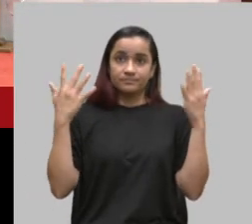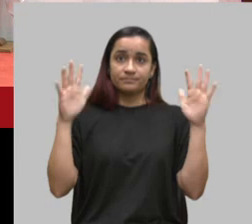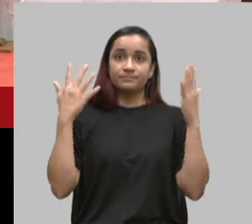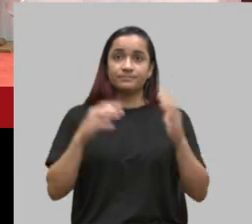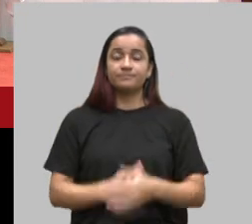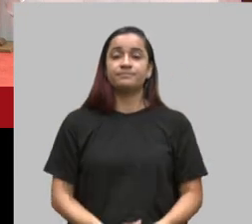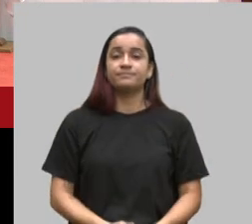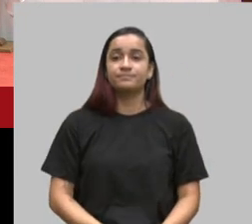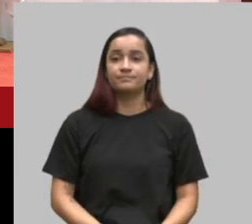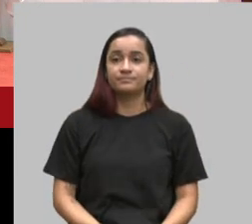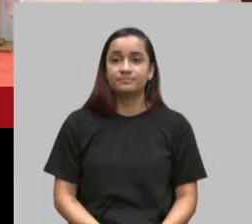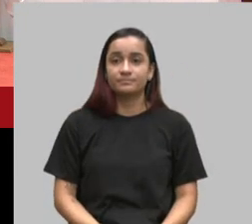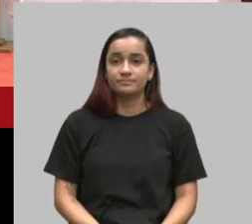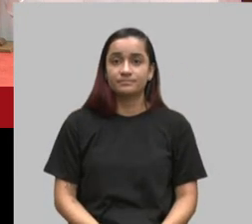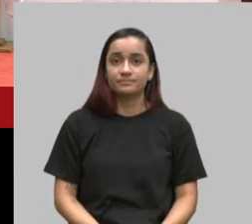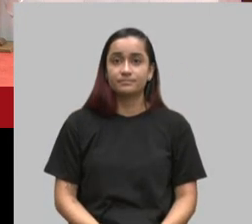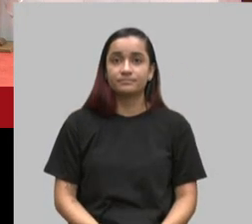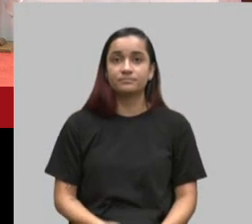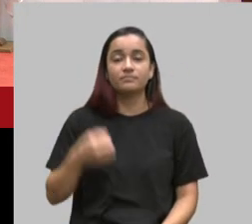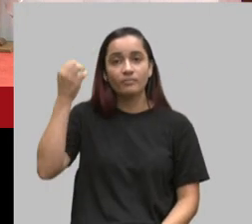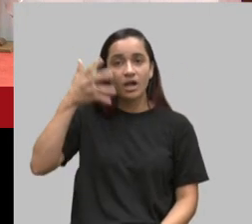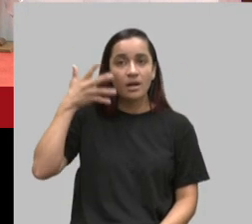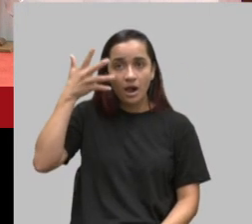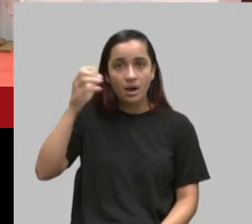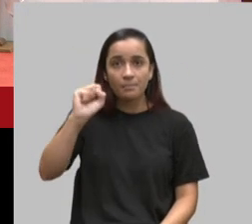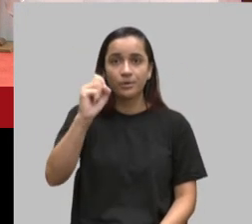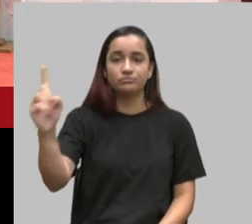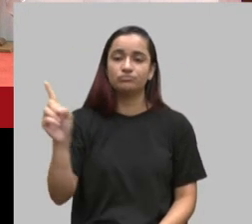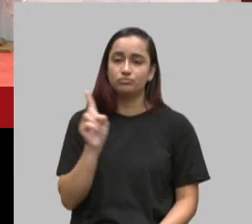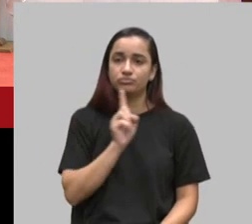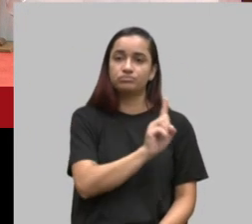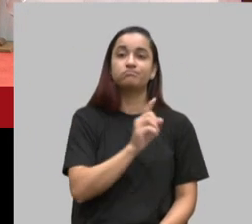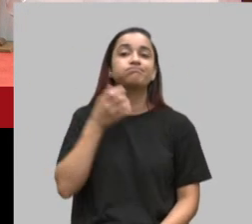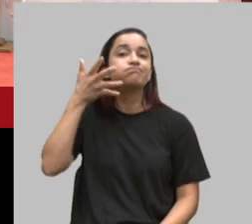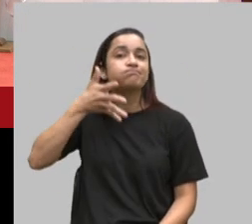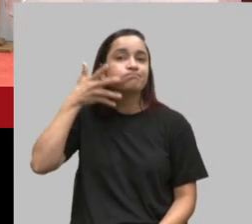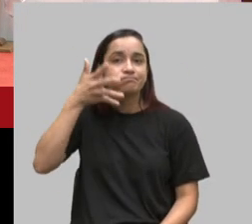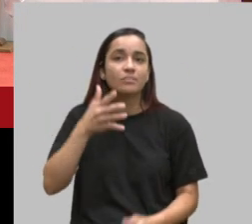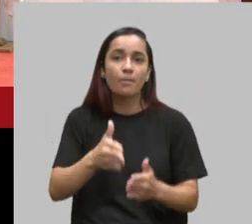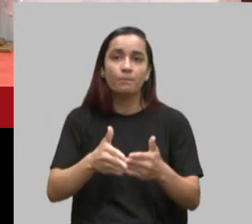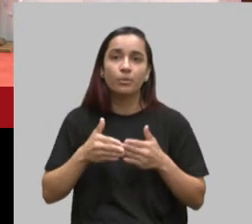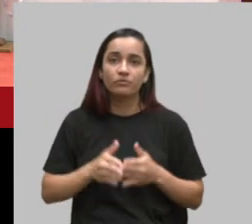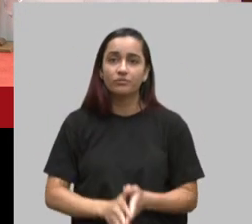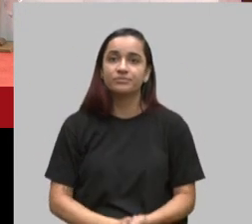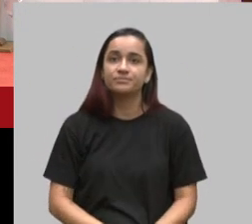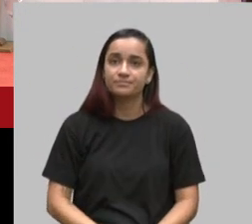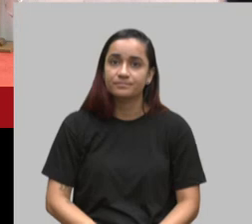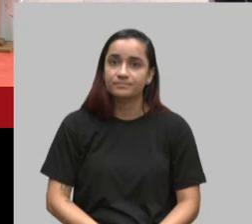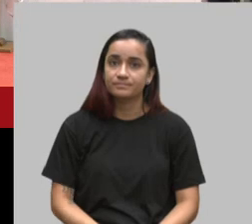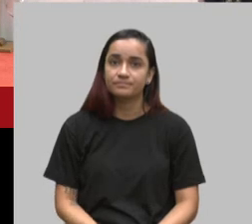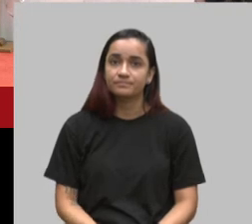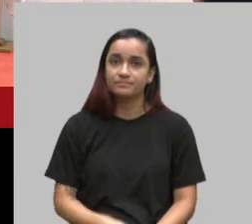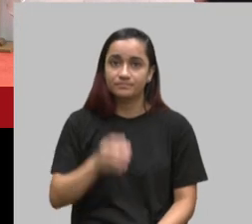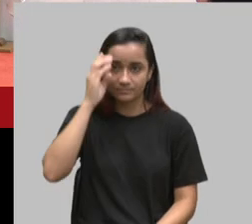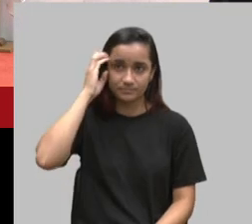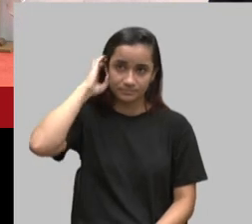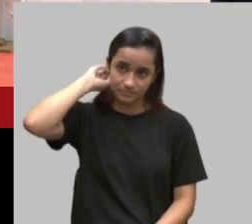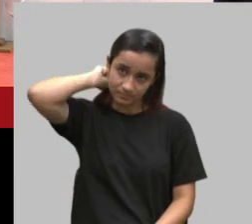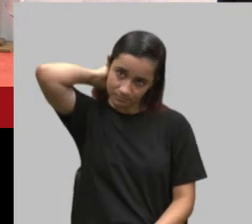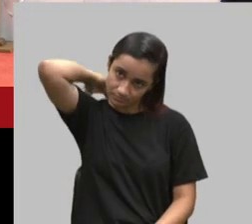Mendes o orador pode se dirigir até o um dos microfones